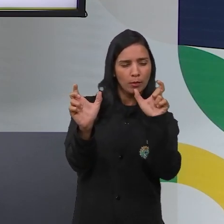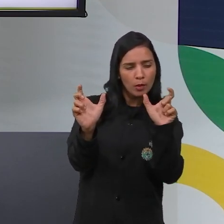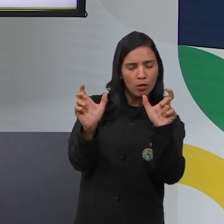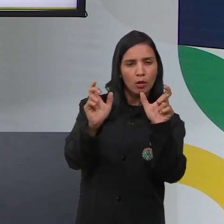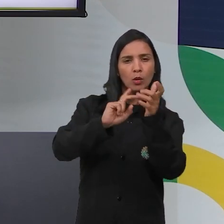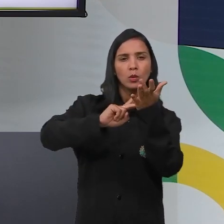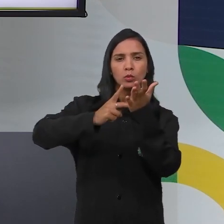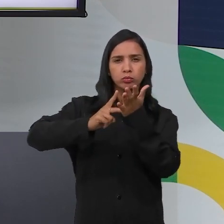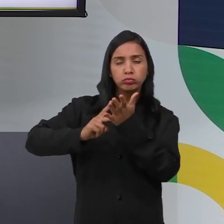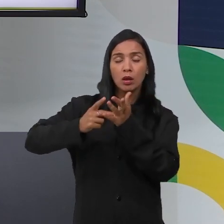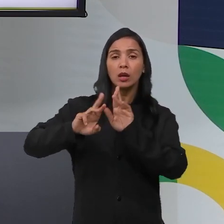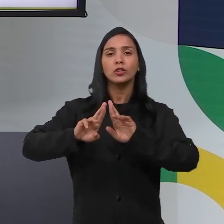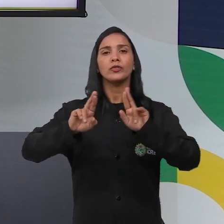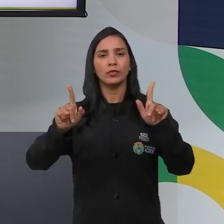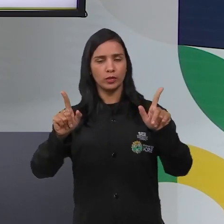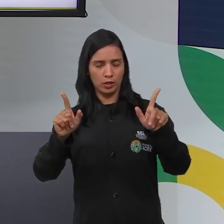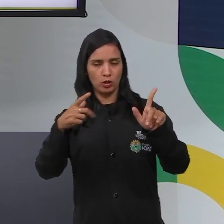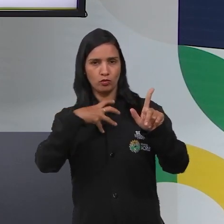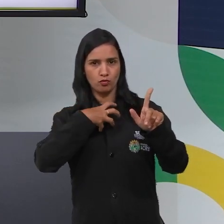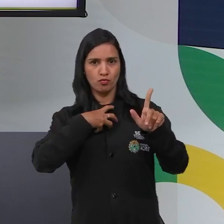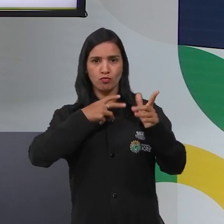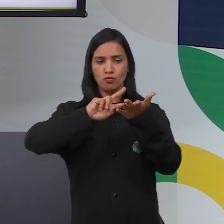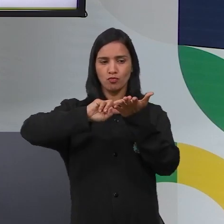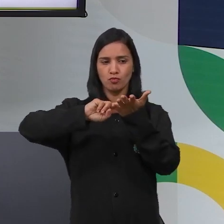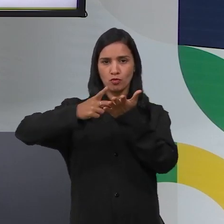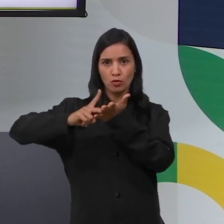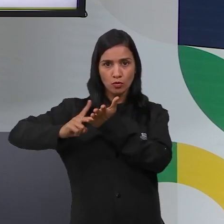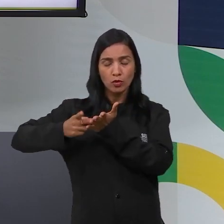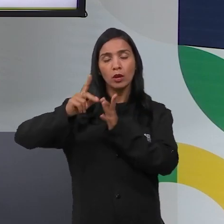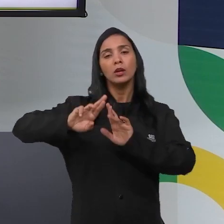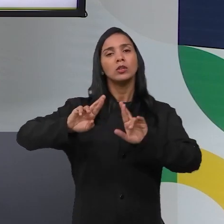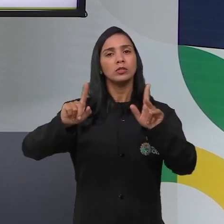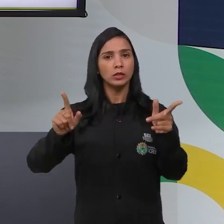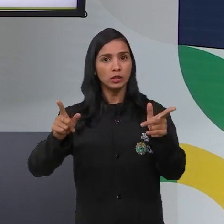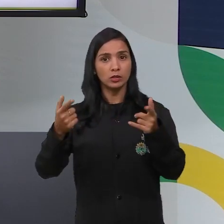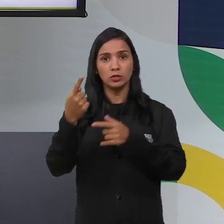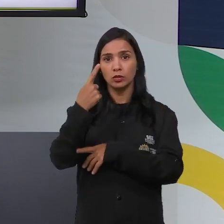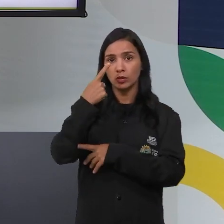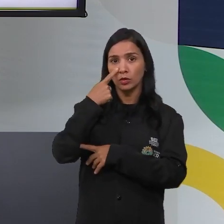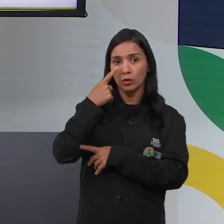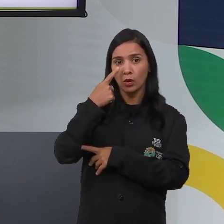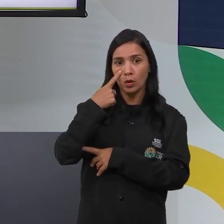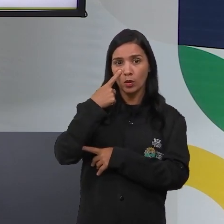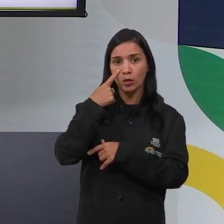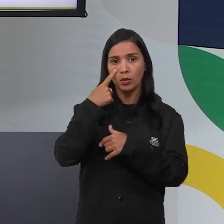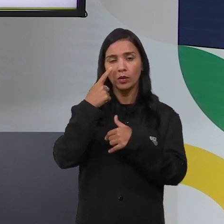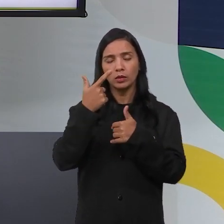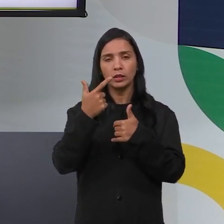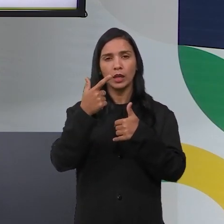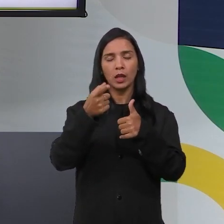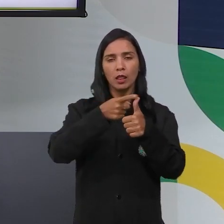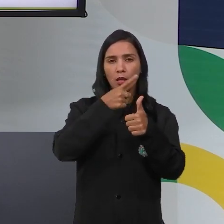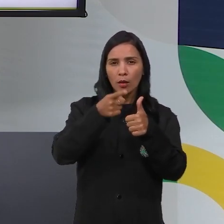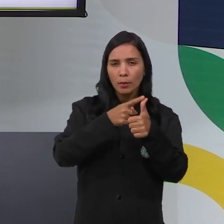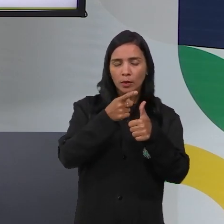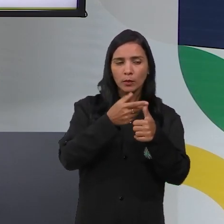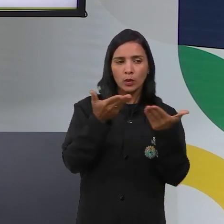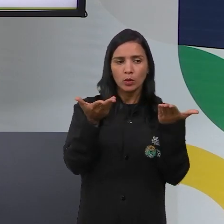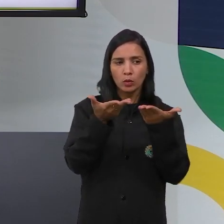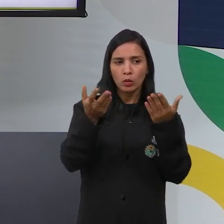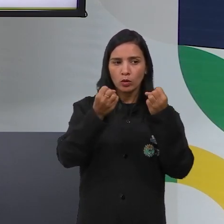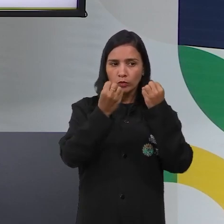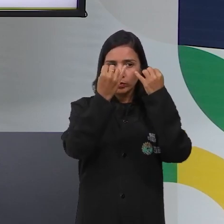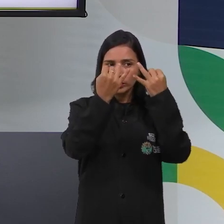de maneira um pouco diferente. Então, aqui nessa primeira ordem, digamos assim, falei para vocês